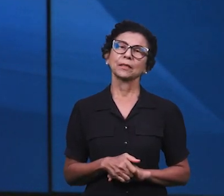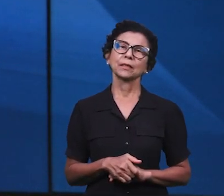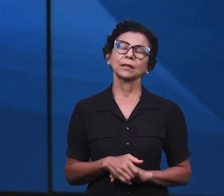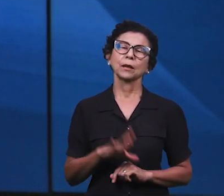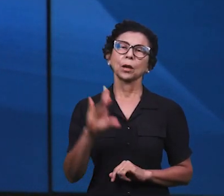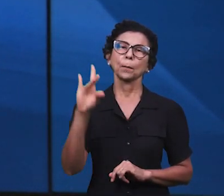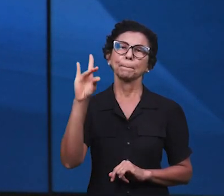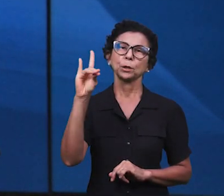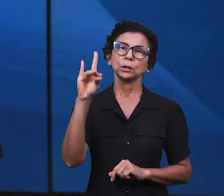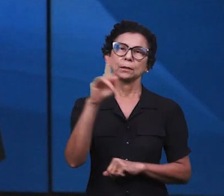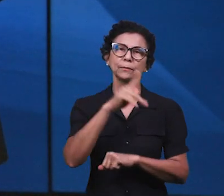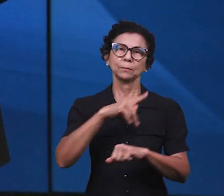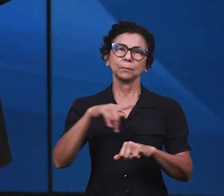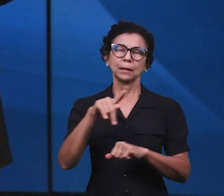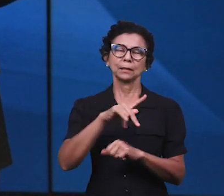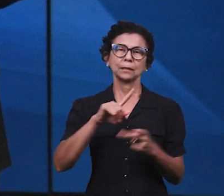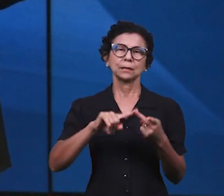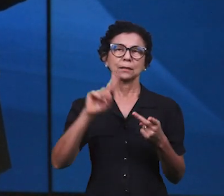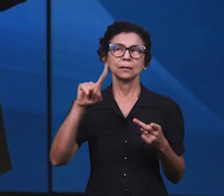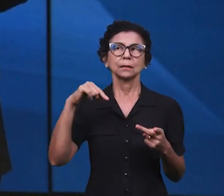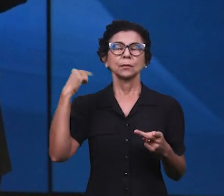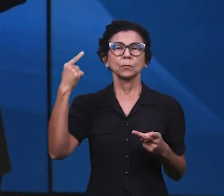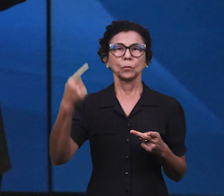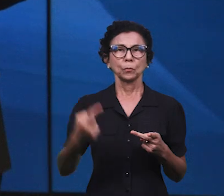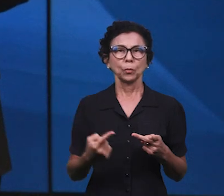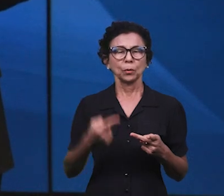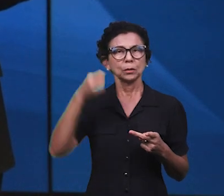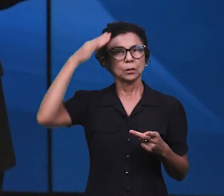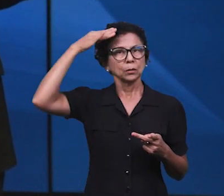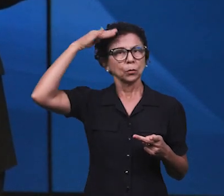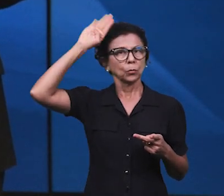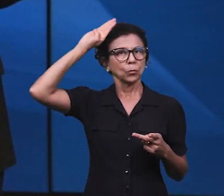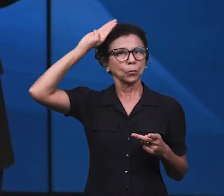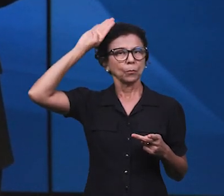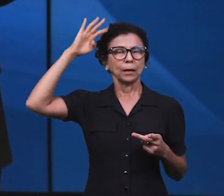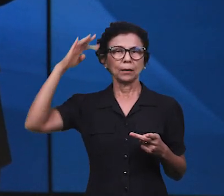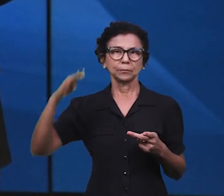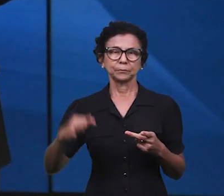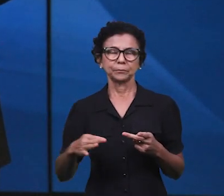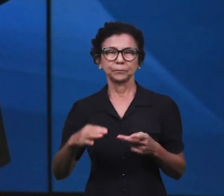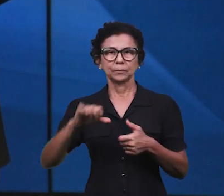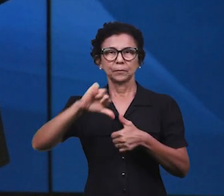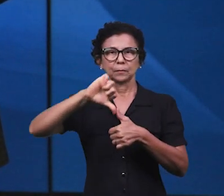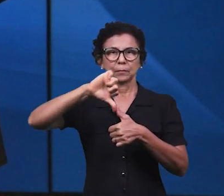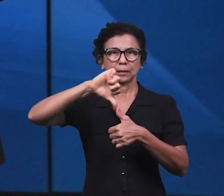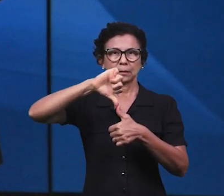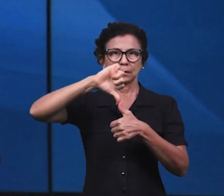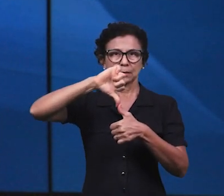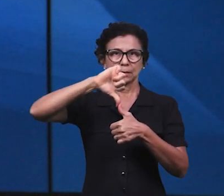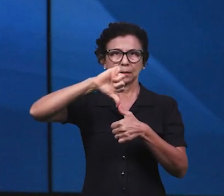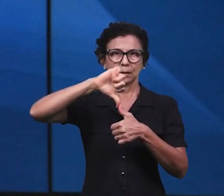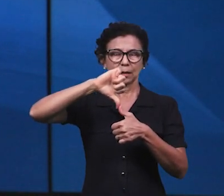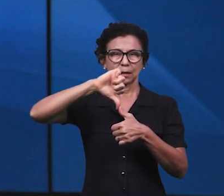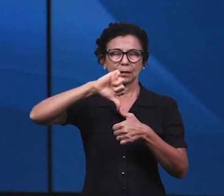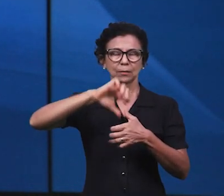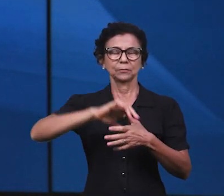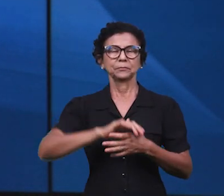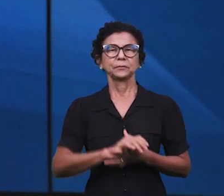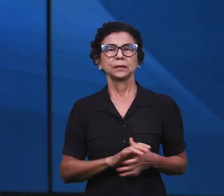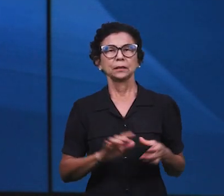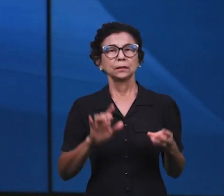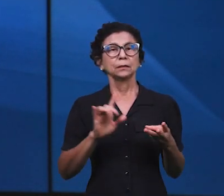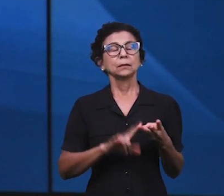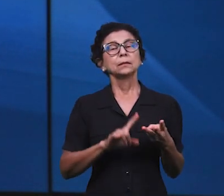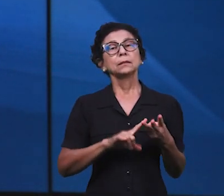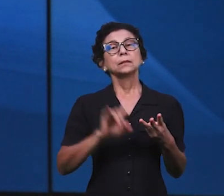em Bolívia. E depois vamos para Cuba, lá na América Central, e lá nas Antilhas, né, na América